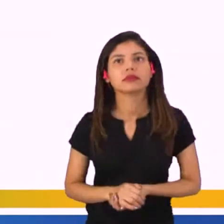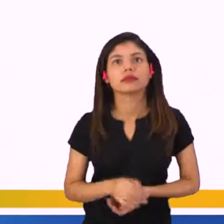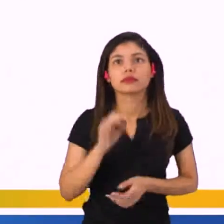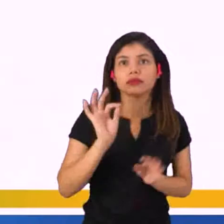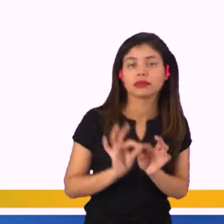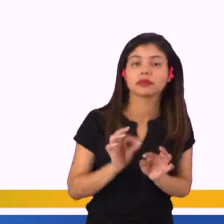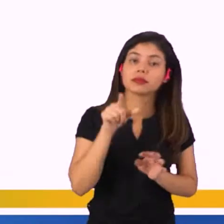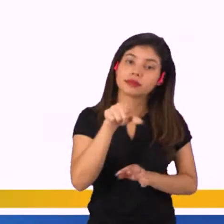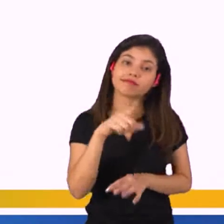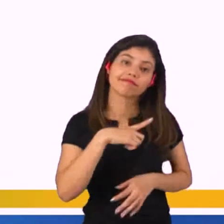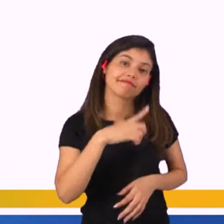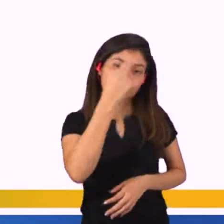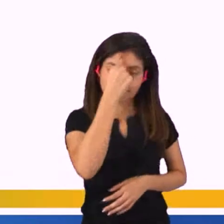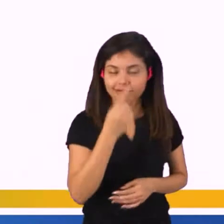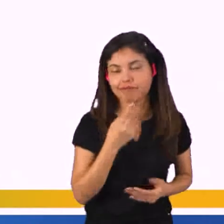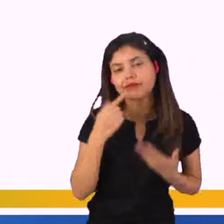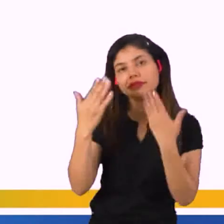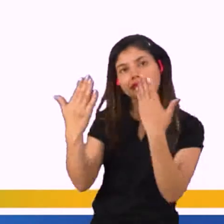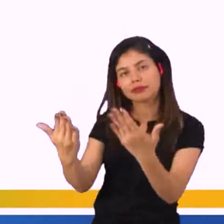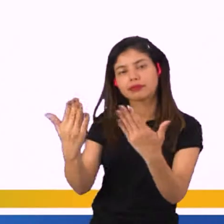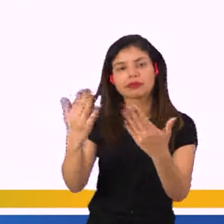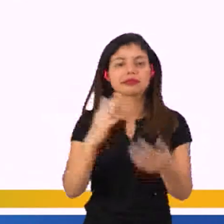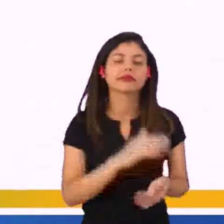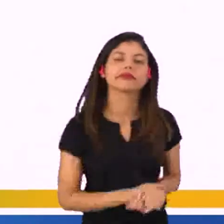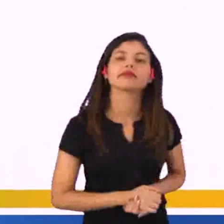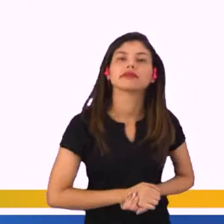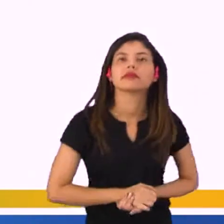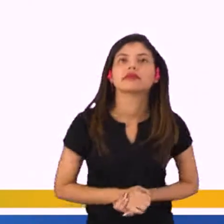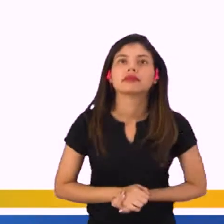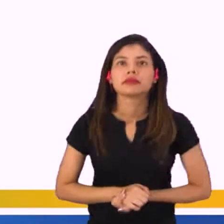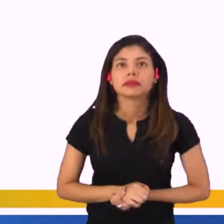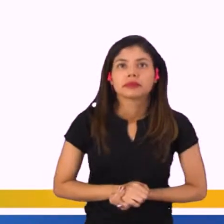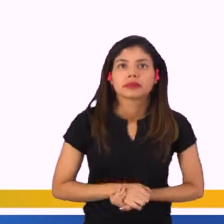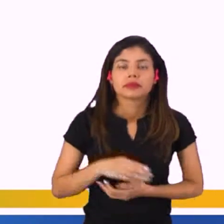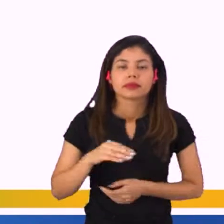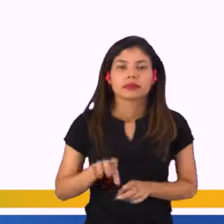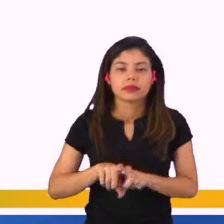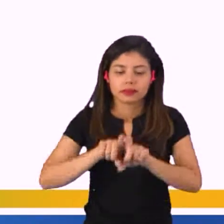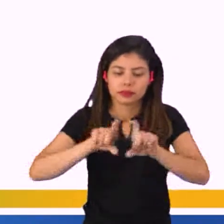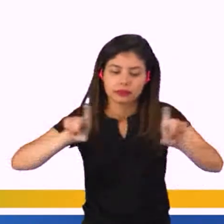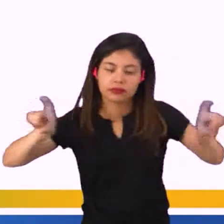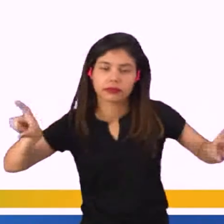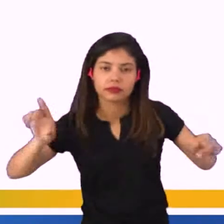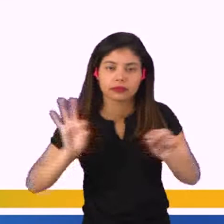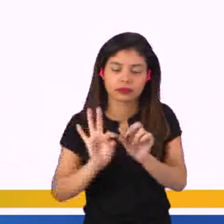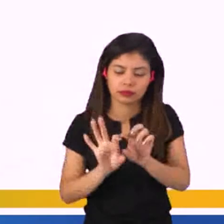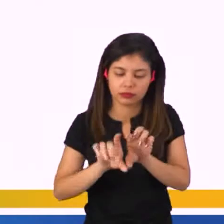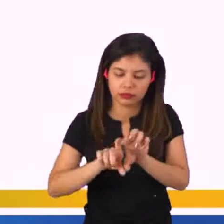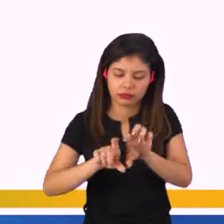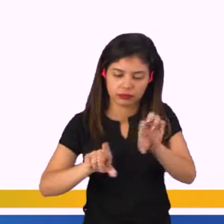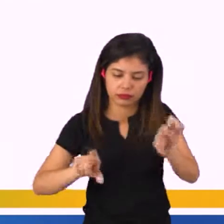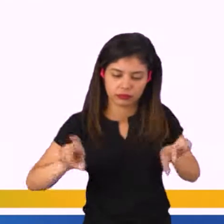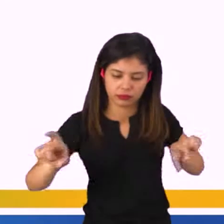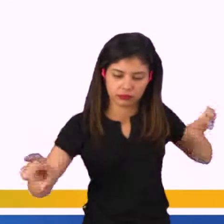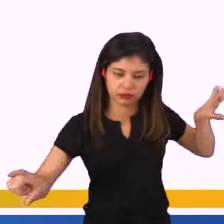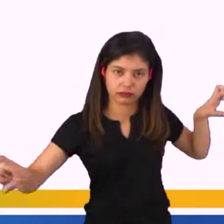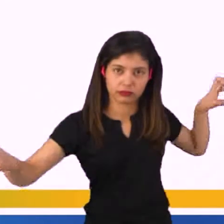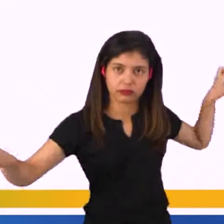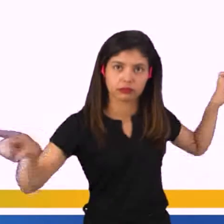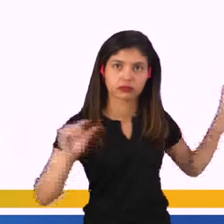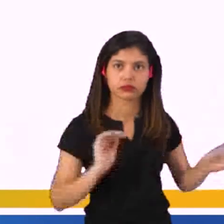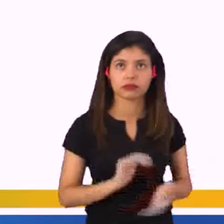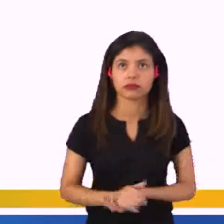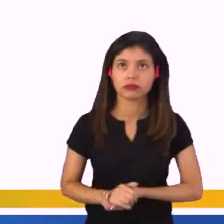instrumentos de medição, né? No nosso caso, para comprimento, podemos utilizar uma régua ou uma fita métrica, como aparece aí na imagem